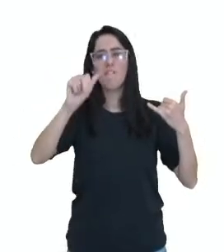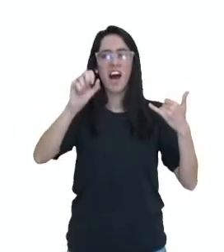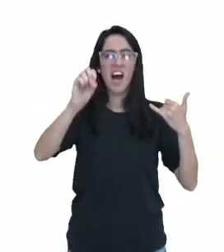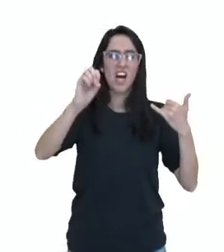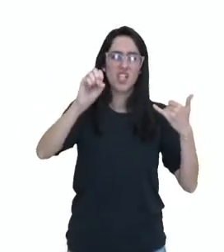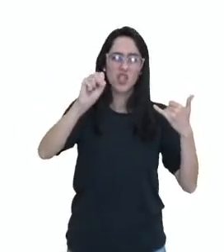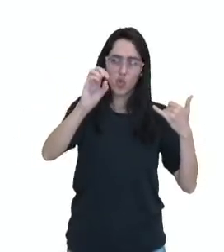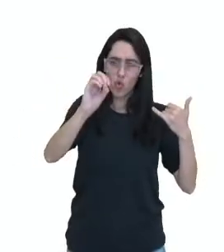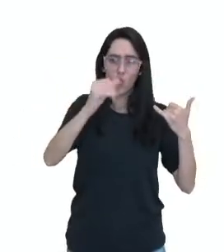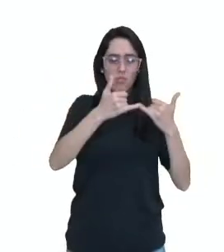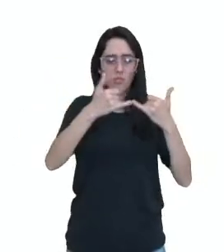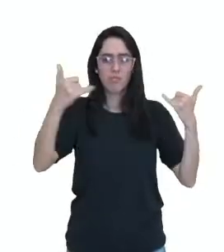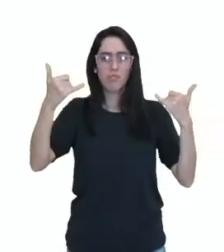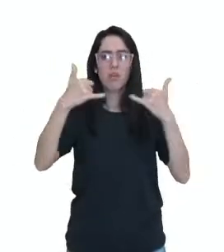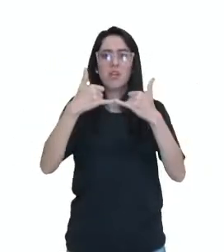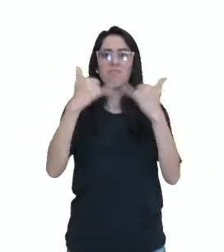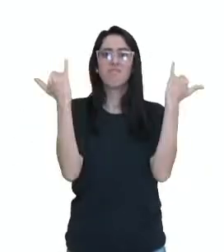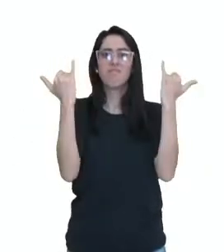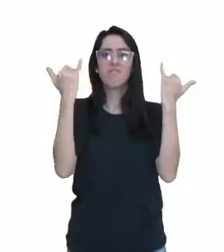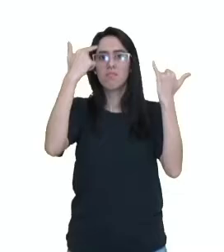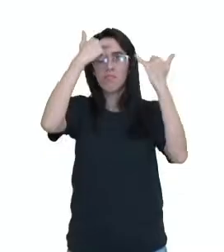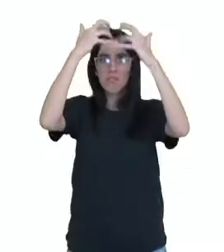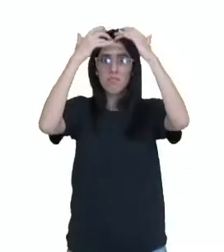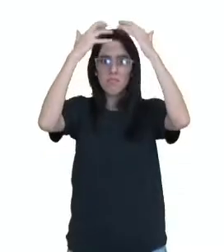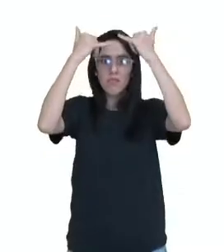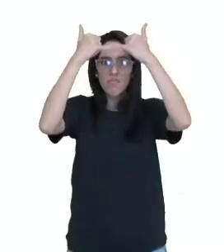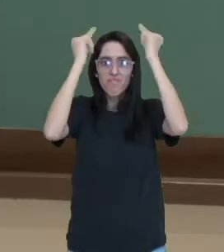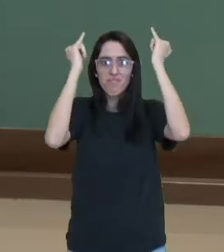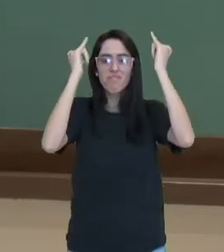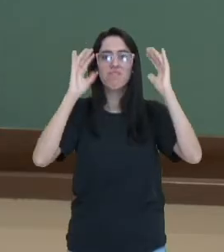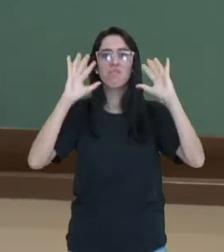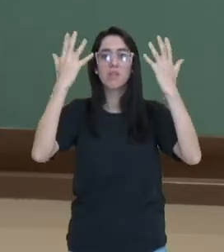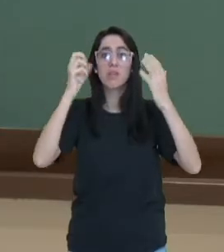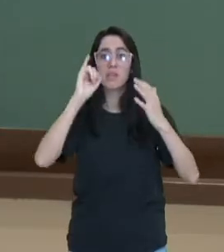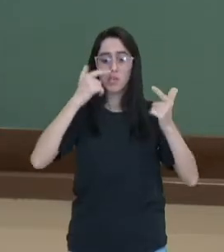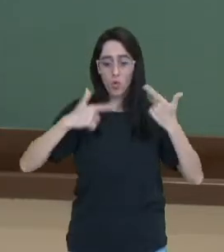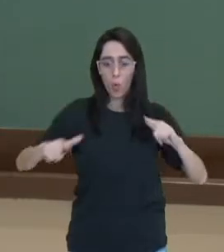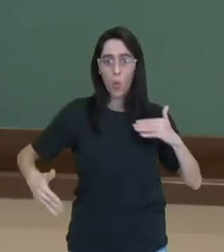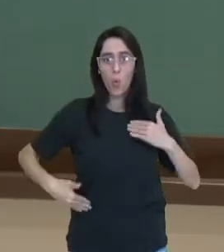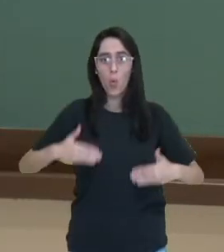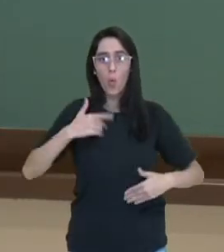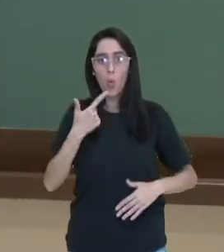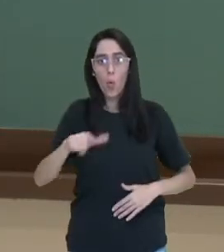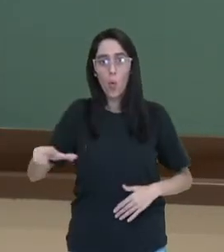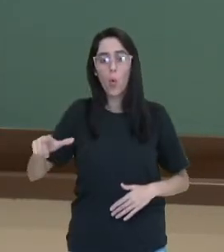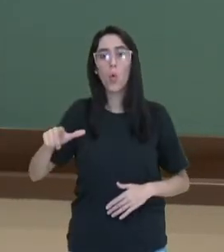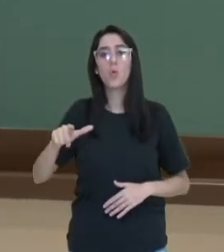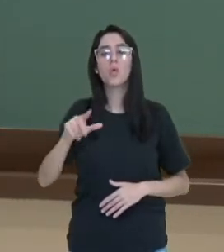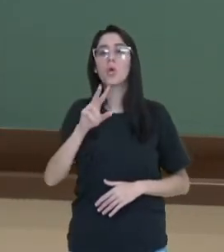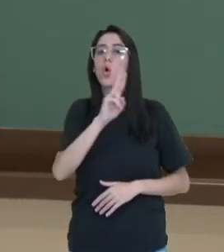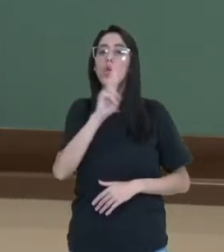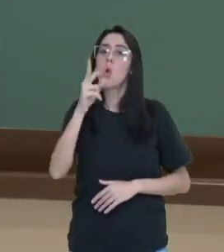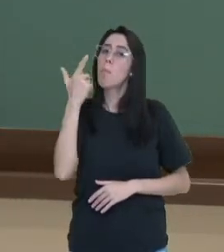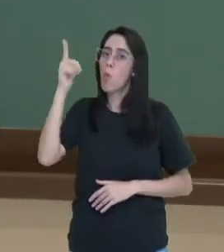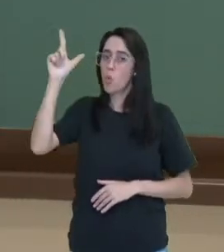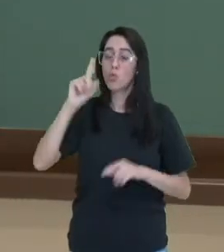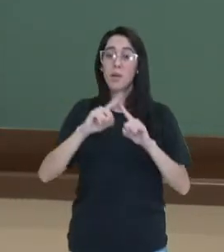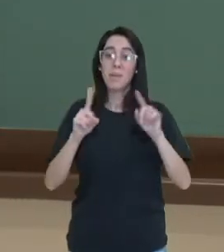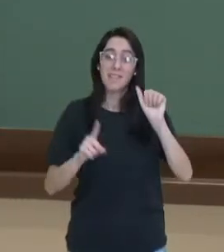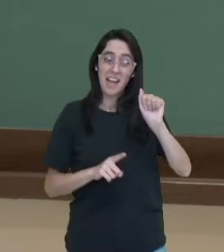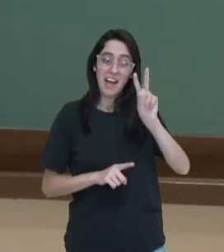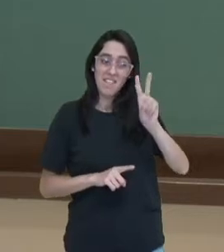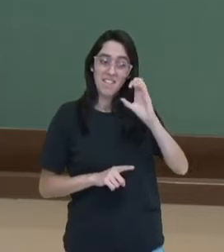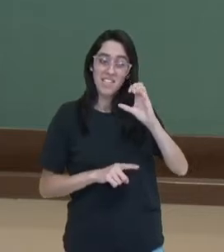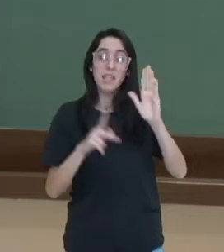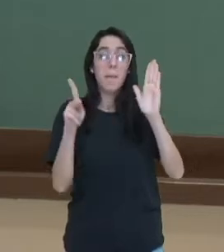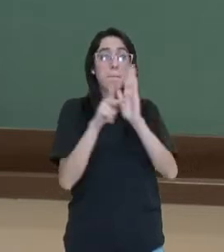lá no cérebro. Se ocorrer em outras partes do corpo, daí não é chamado de AVC, é chamado de derrame. Mas o AVC porque é